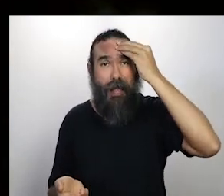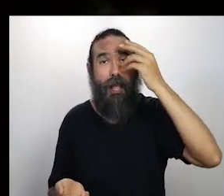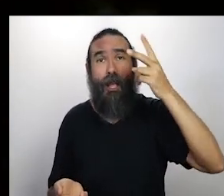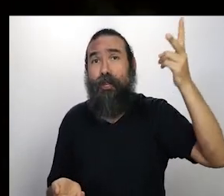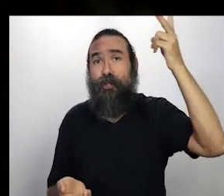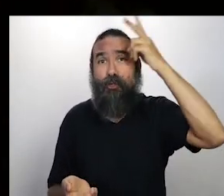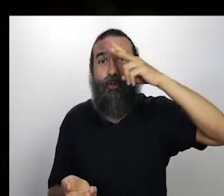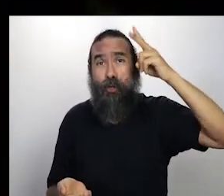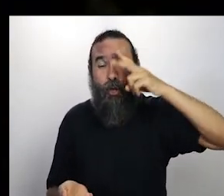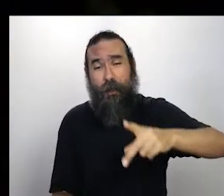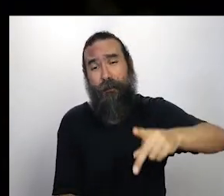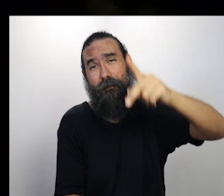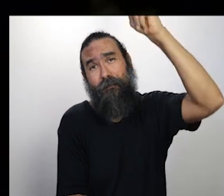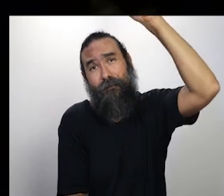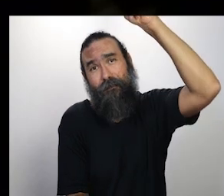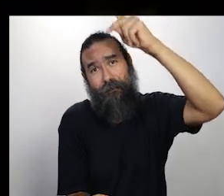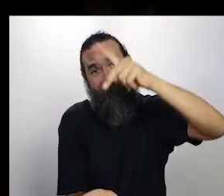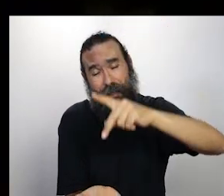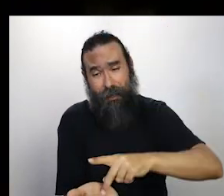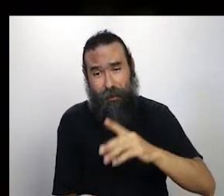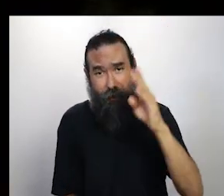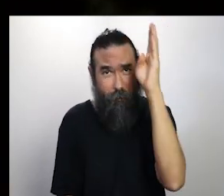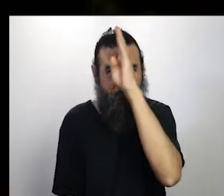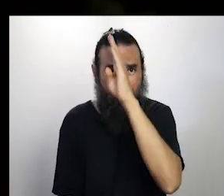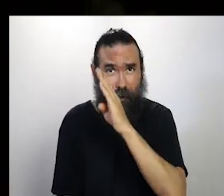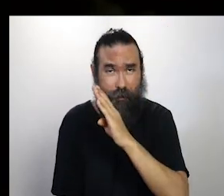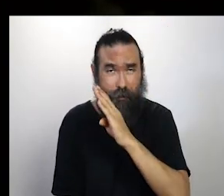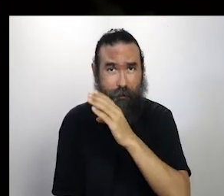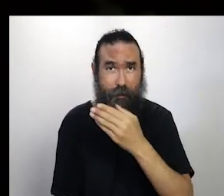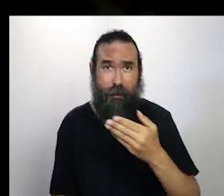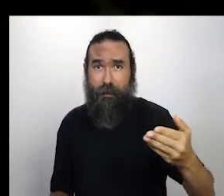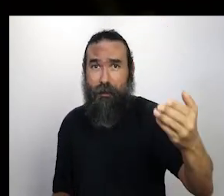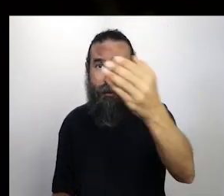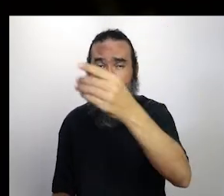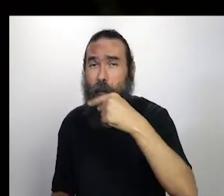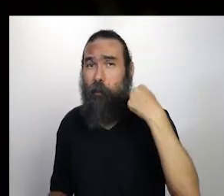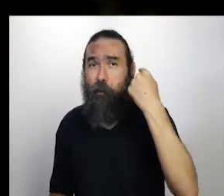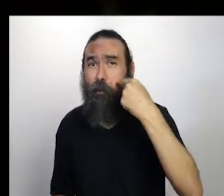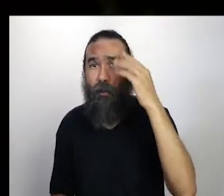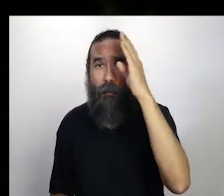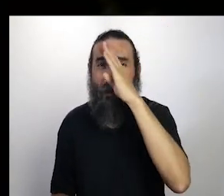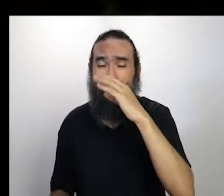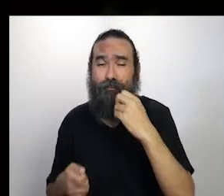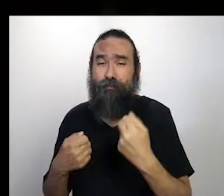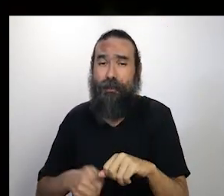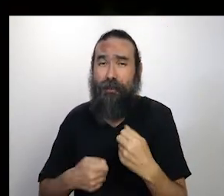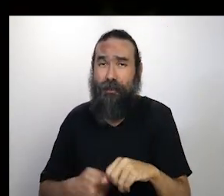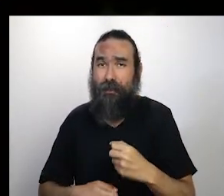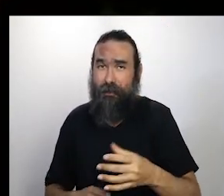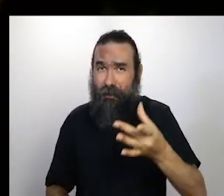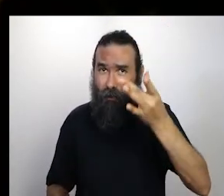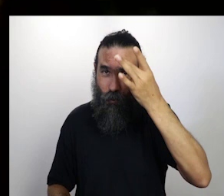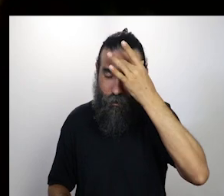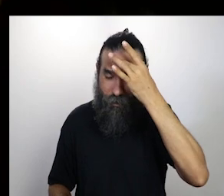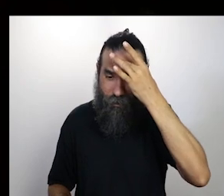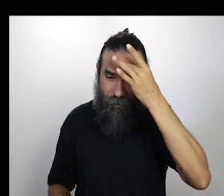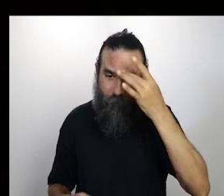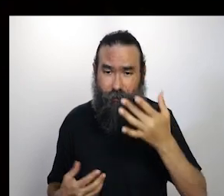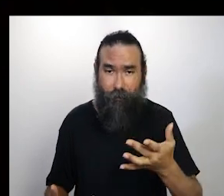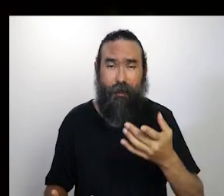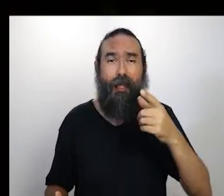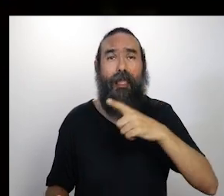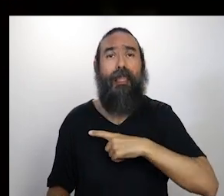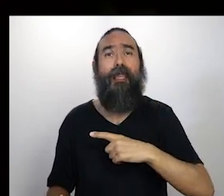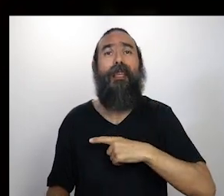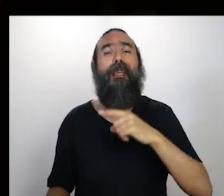do que é uma história verdadeira para esses políticos que fazem parte do nosso país. Por isso que nós temos tanto problema com a